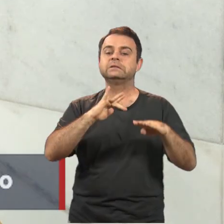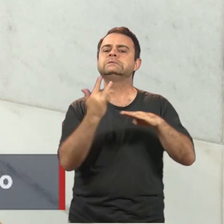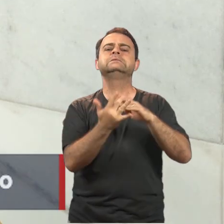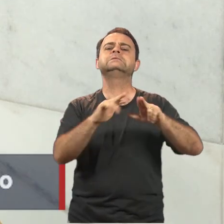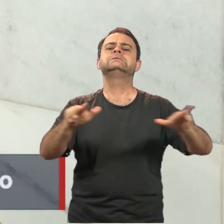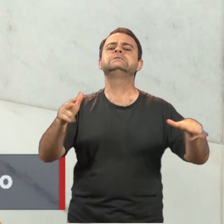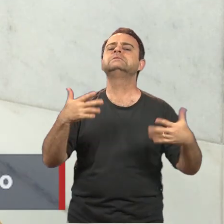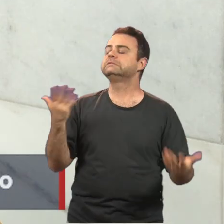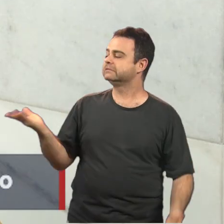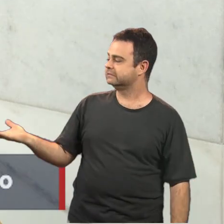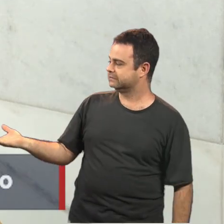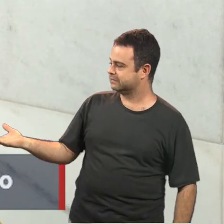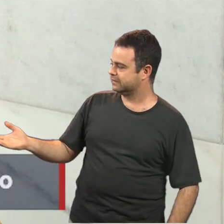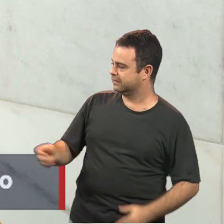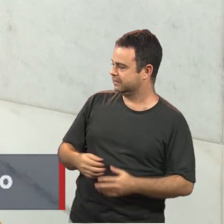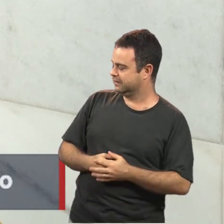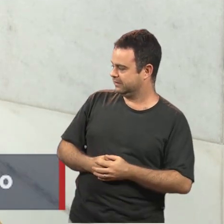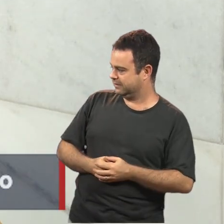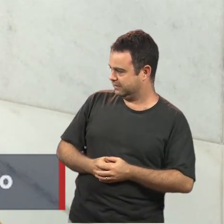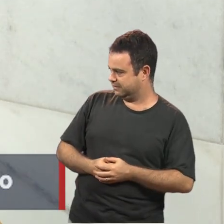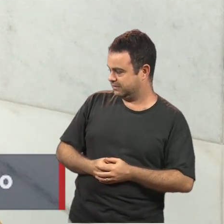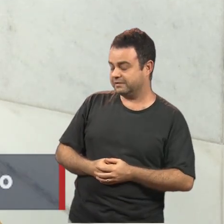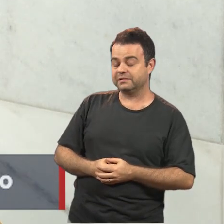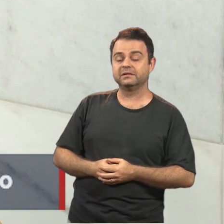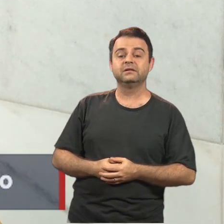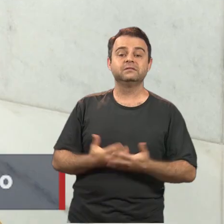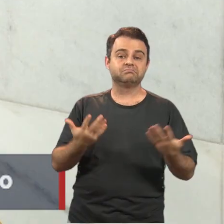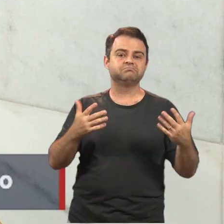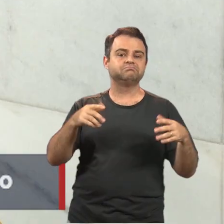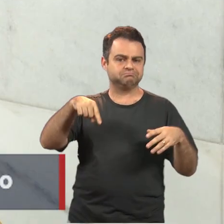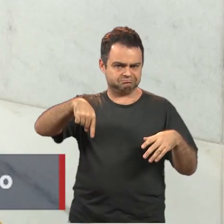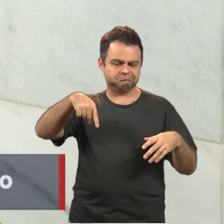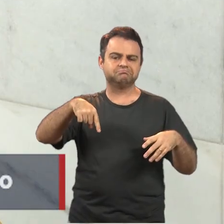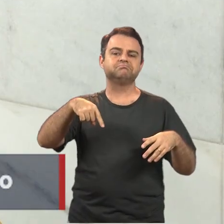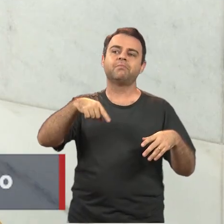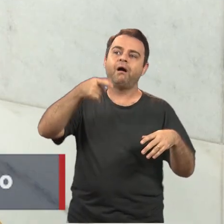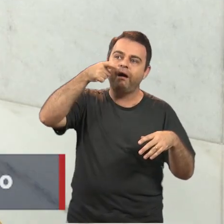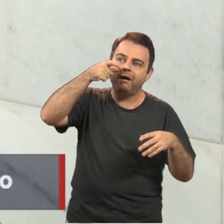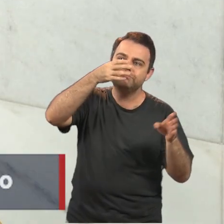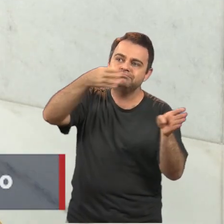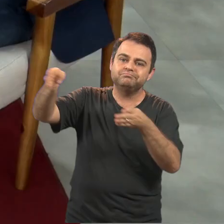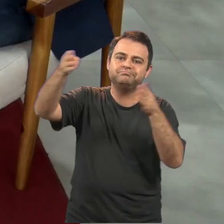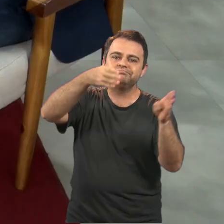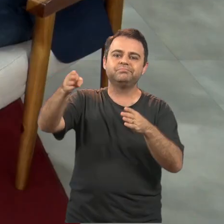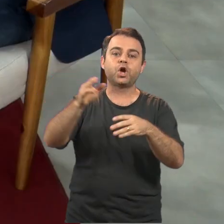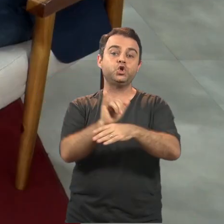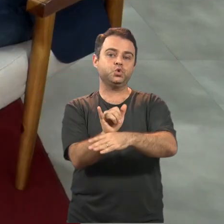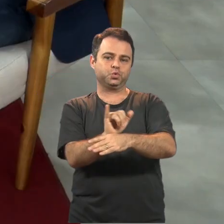programas estão disponíveis também no nosso canal do YouTube, TV Câmara Rio Preto. Até a próxima!